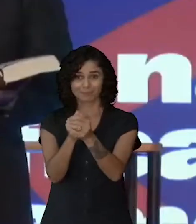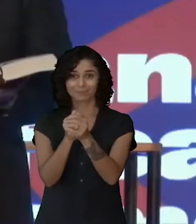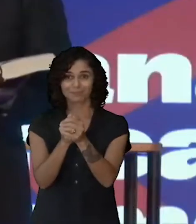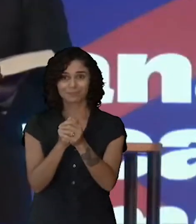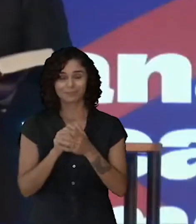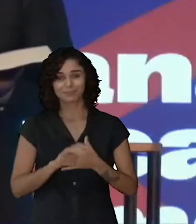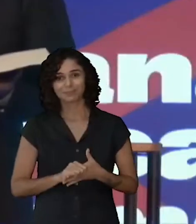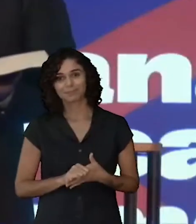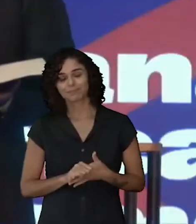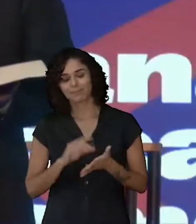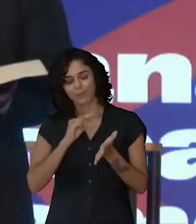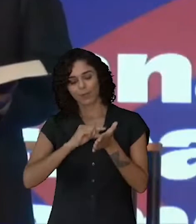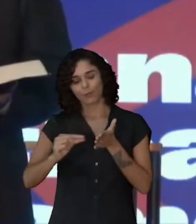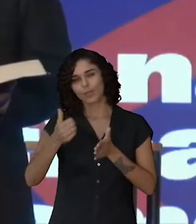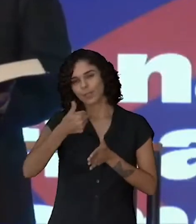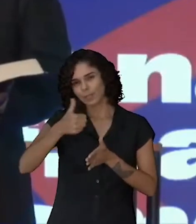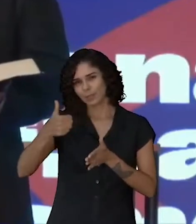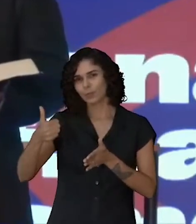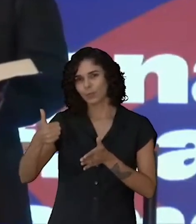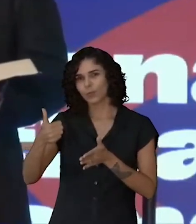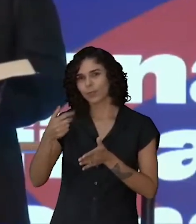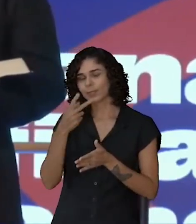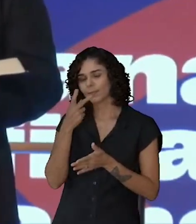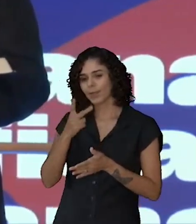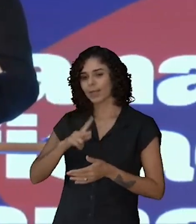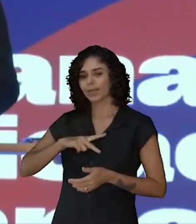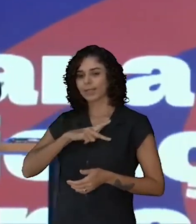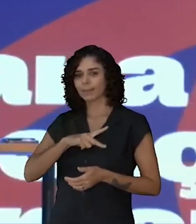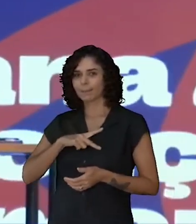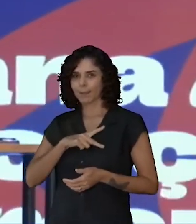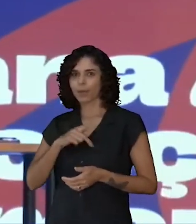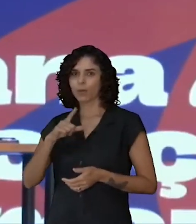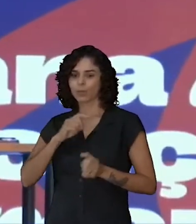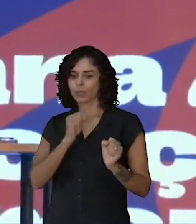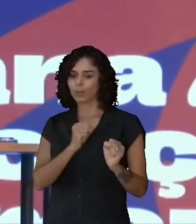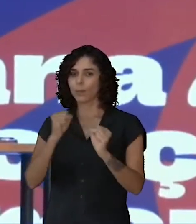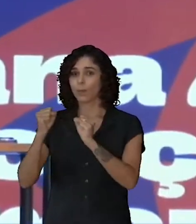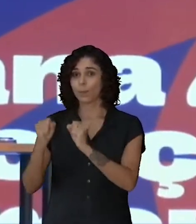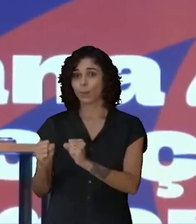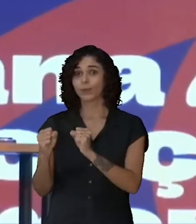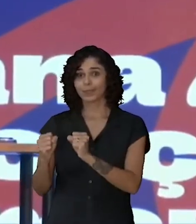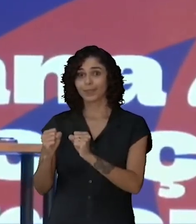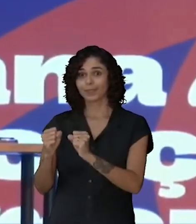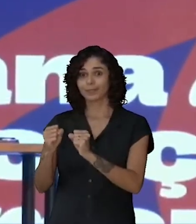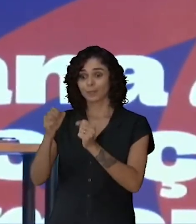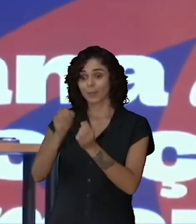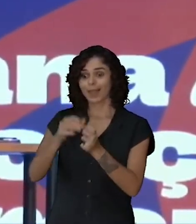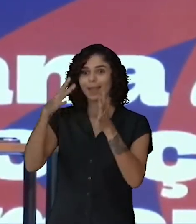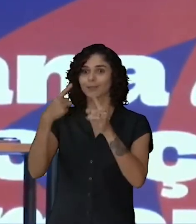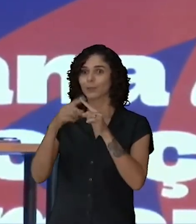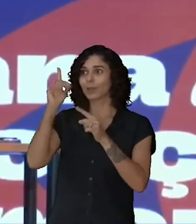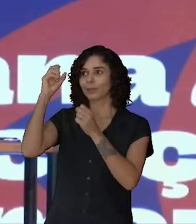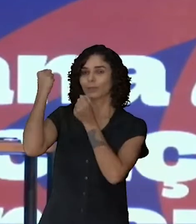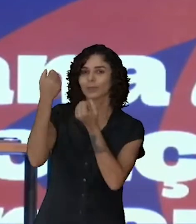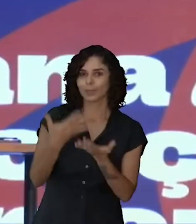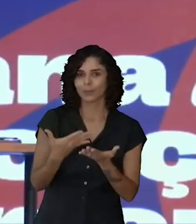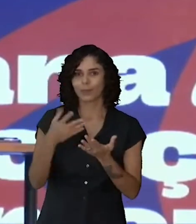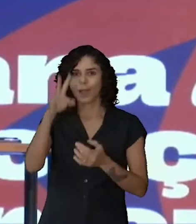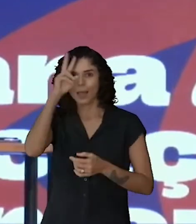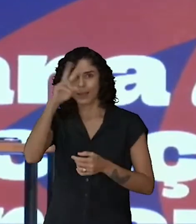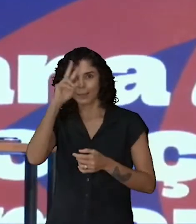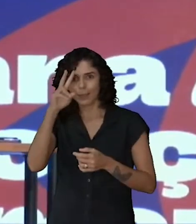E aí o versículo 11 diz que Deus concedeu a Paulo o poder de realizar milagres extraordinários. Lembra que quem está escrevendo é um médico?